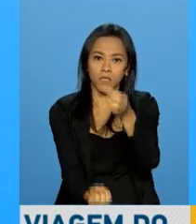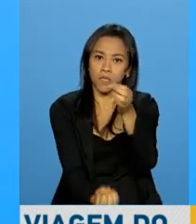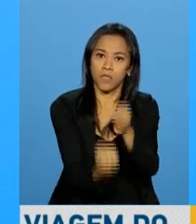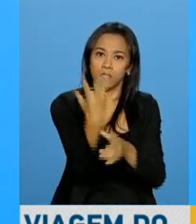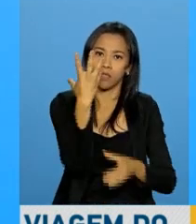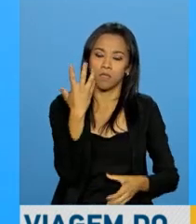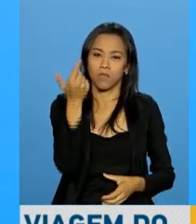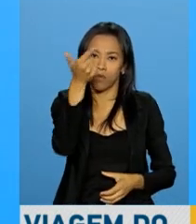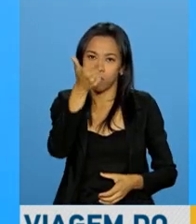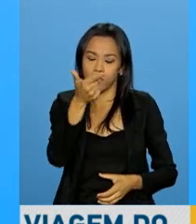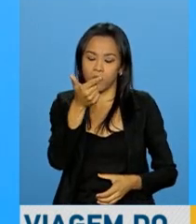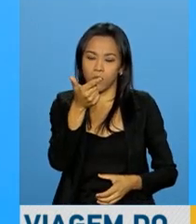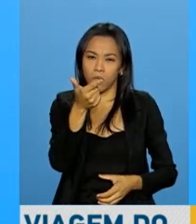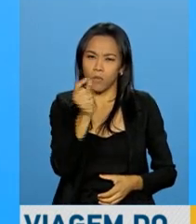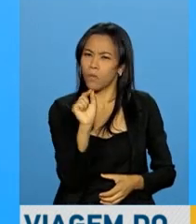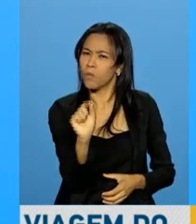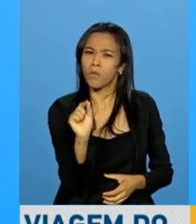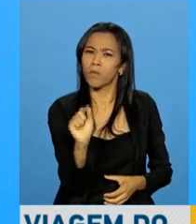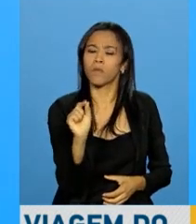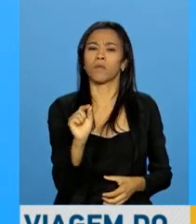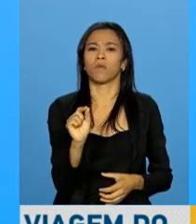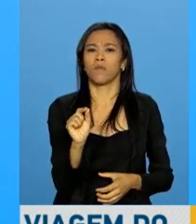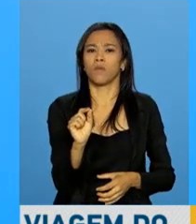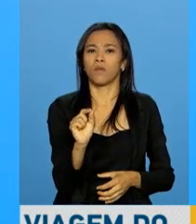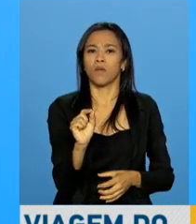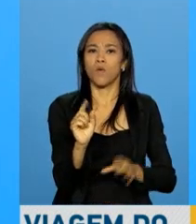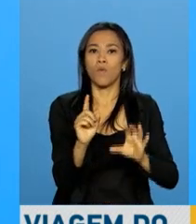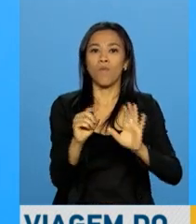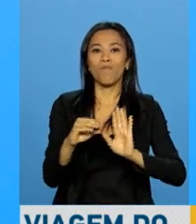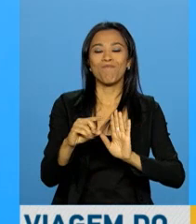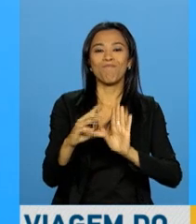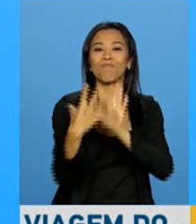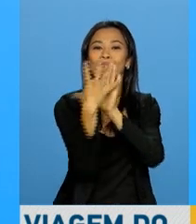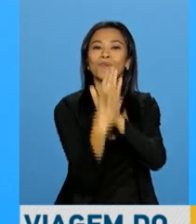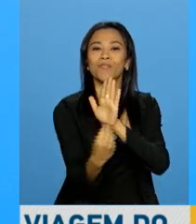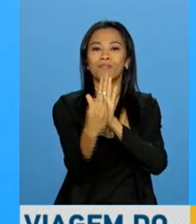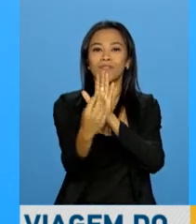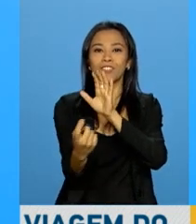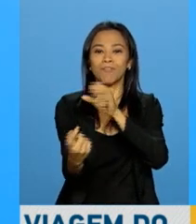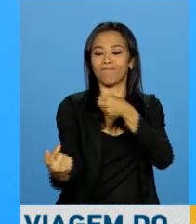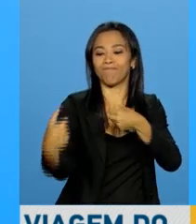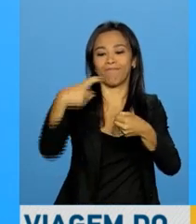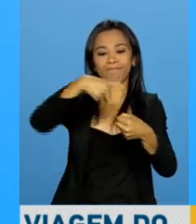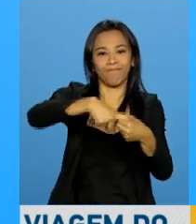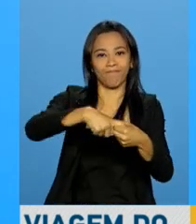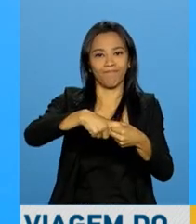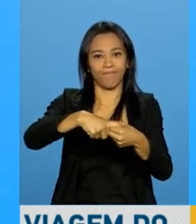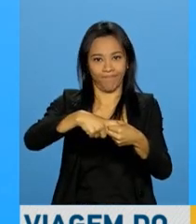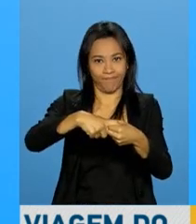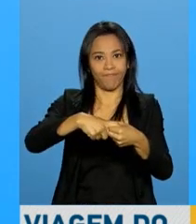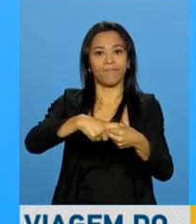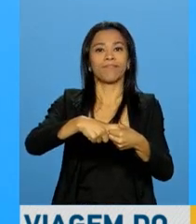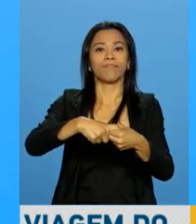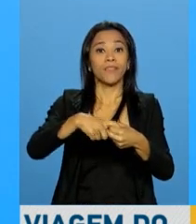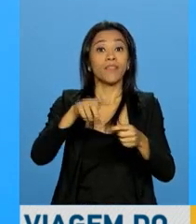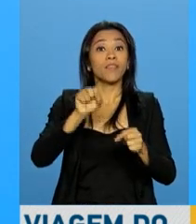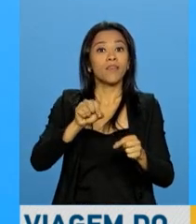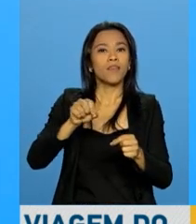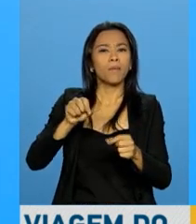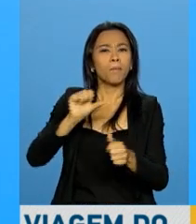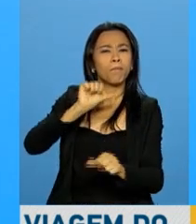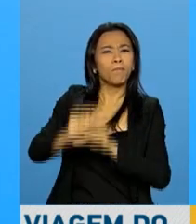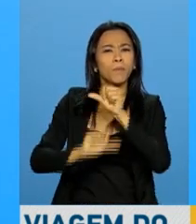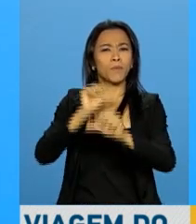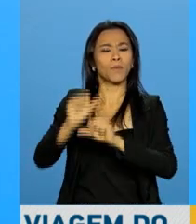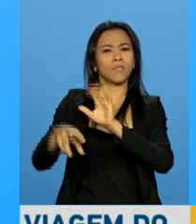um programa de parcerias de investimentos que remodelou o formato das